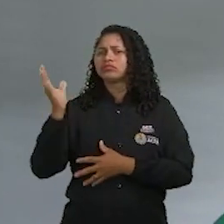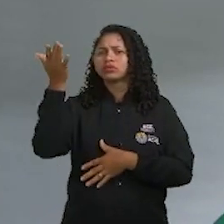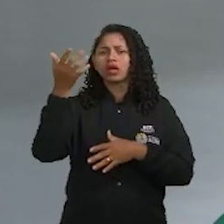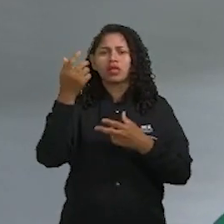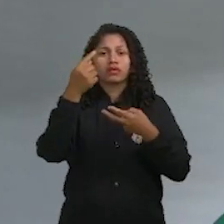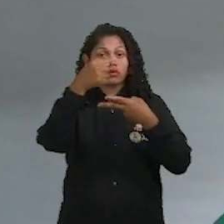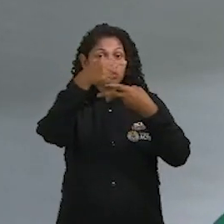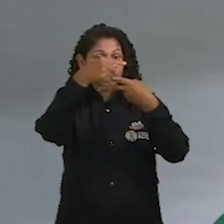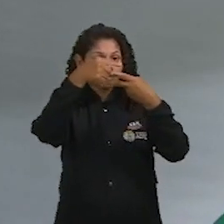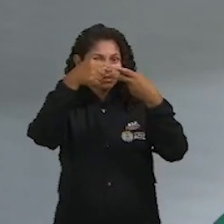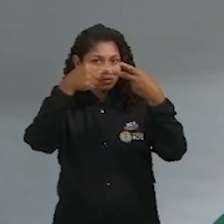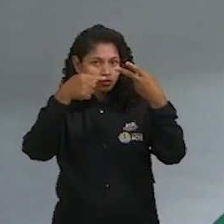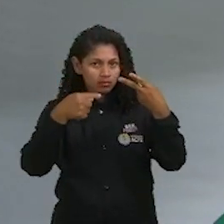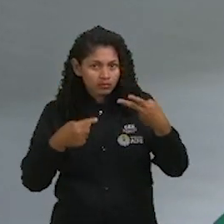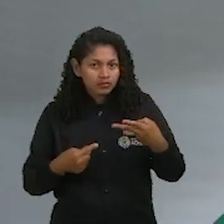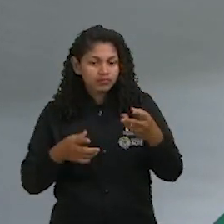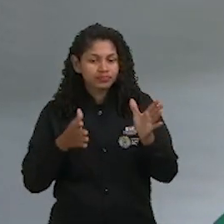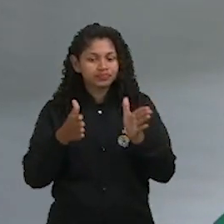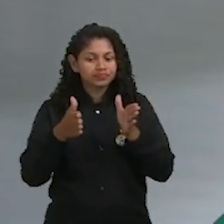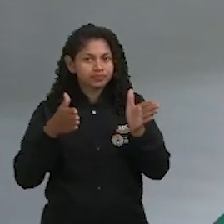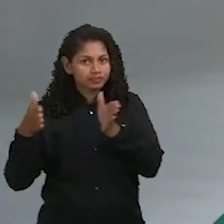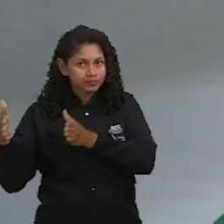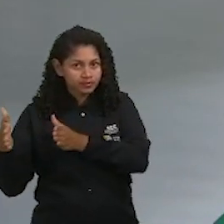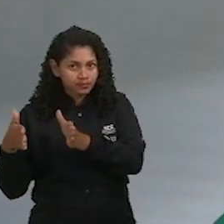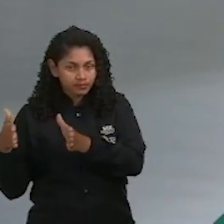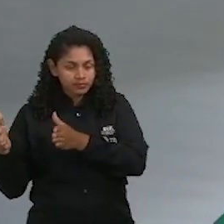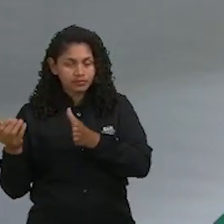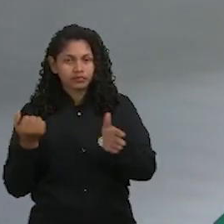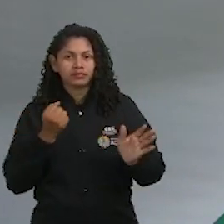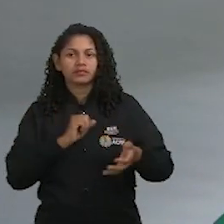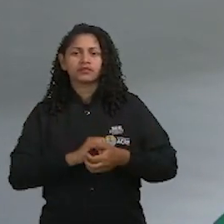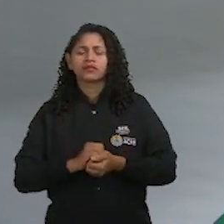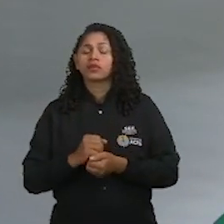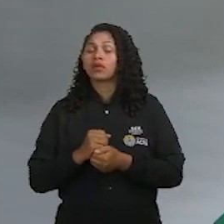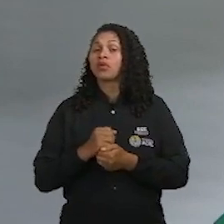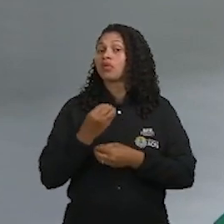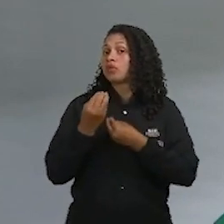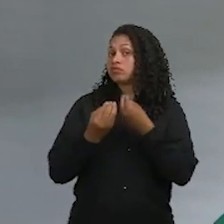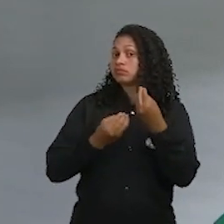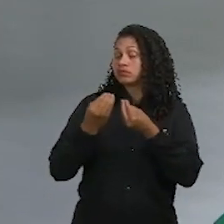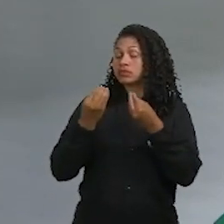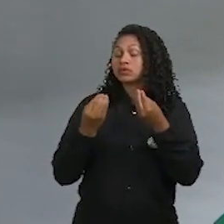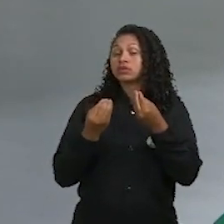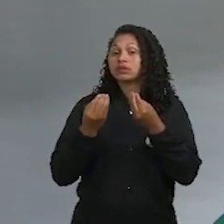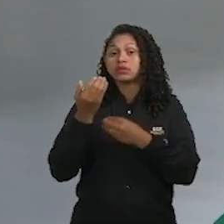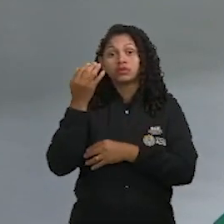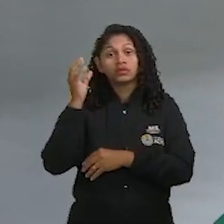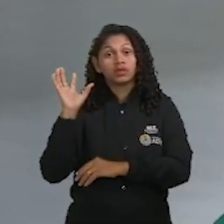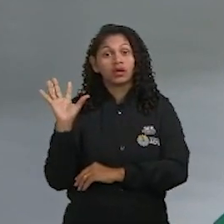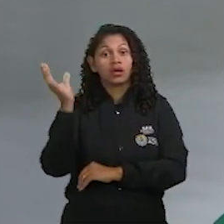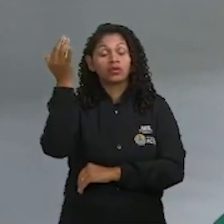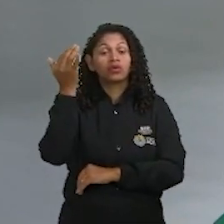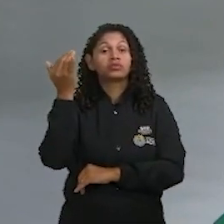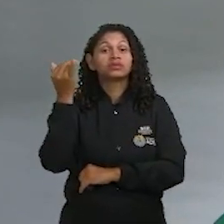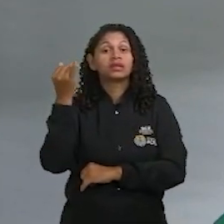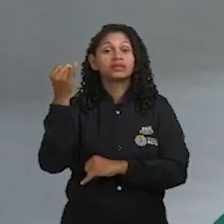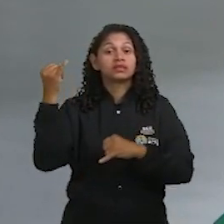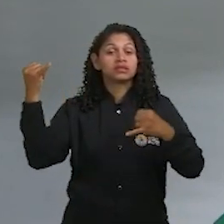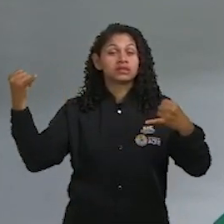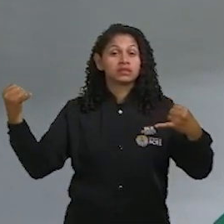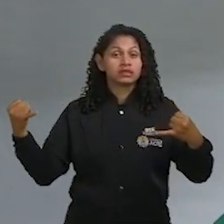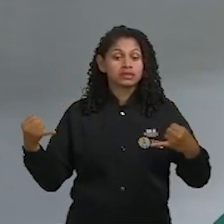em aulas anteriores como é que acontecem as ligações iônicas e as ligações